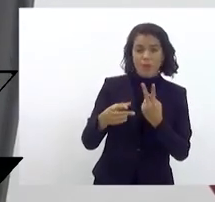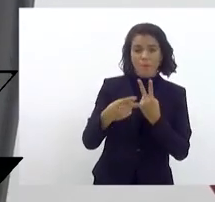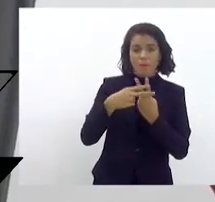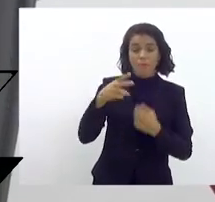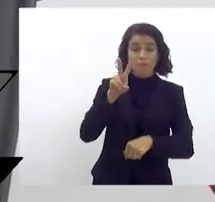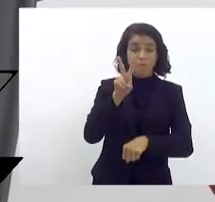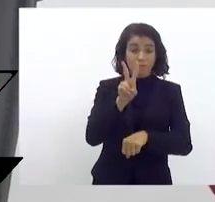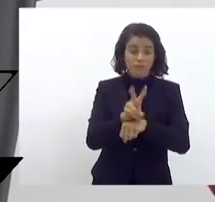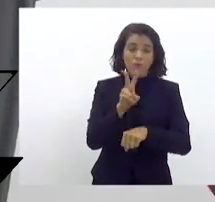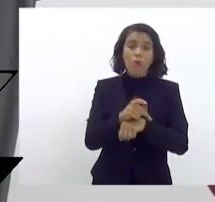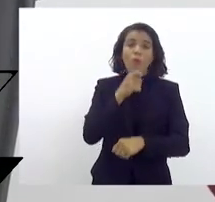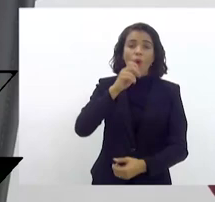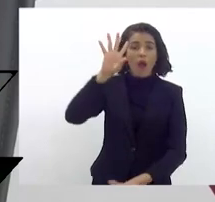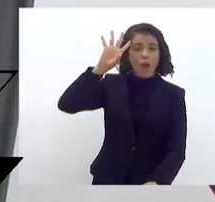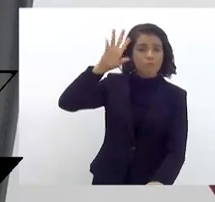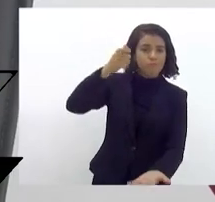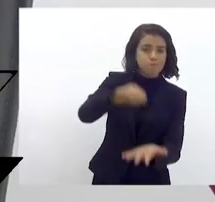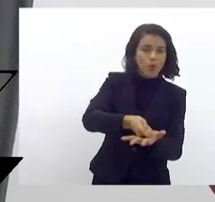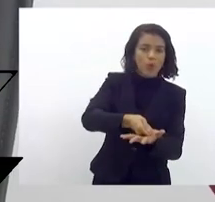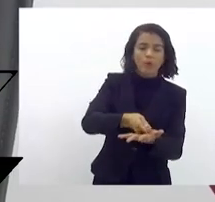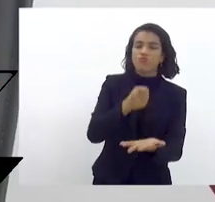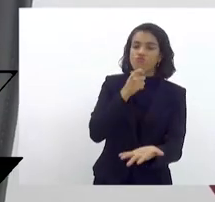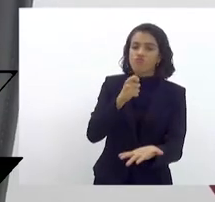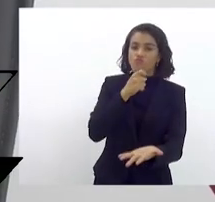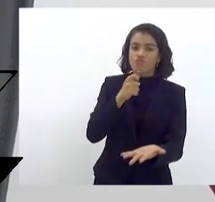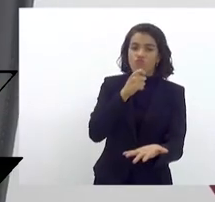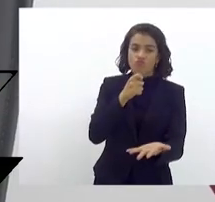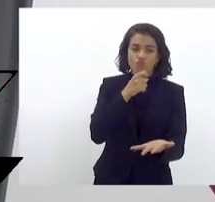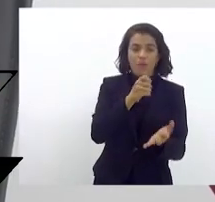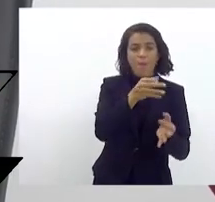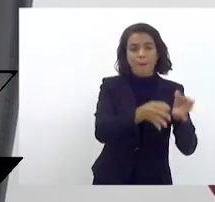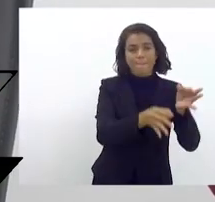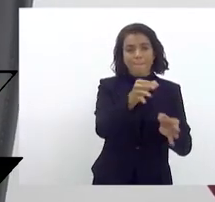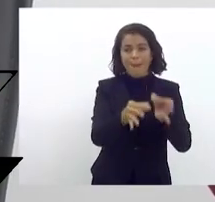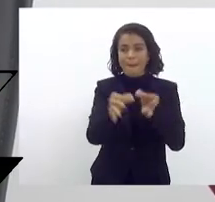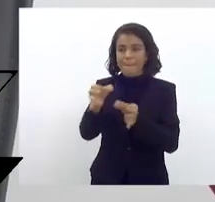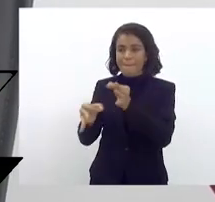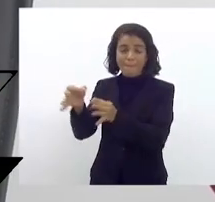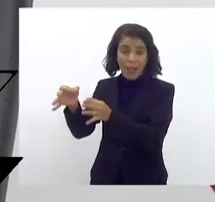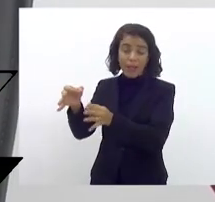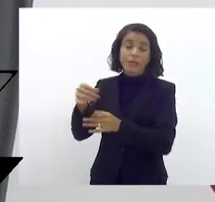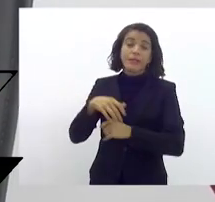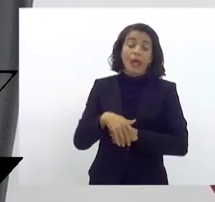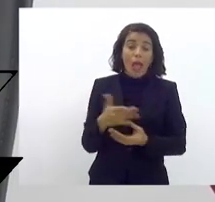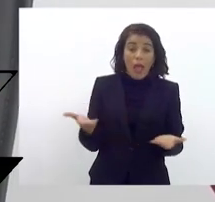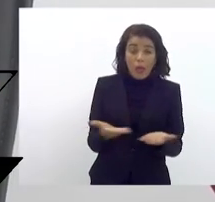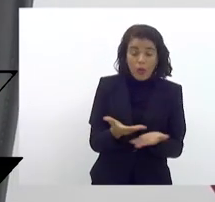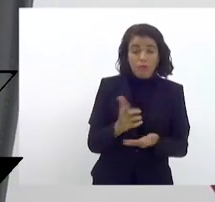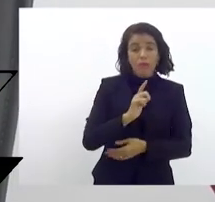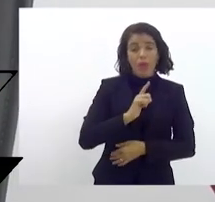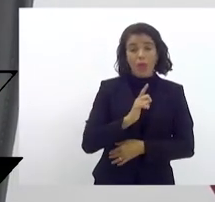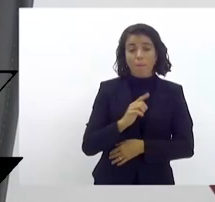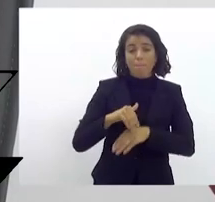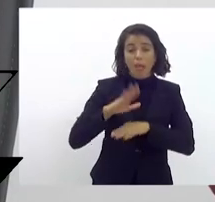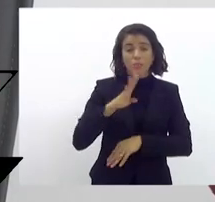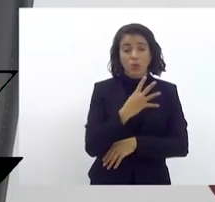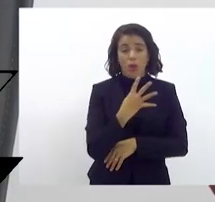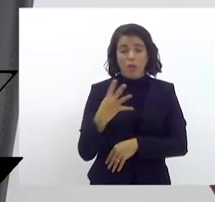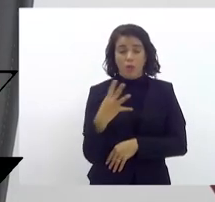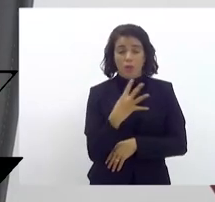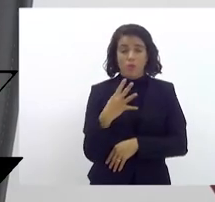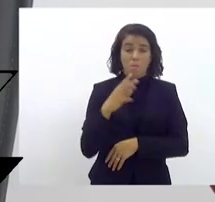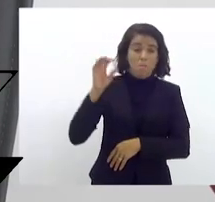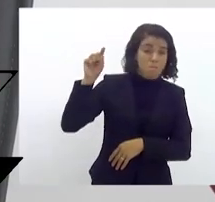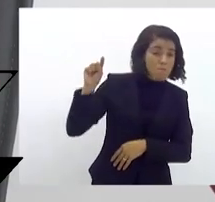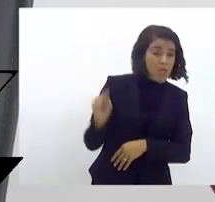cuja sentença ainda não transitou em julgado atualmente existe mais de 40 mil mandados de